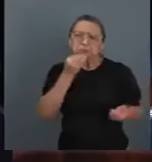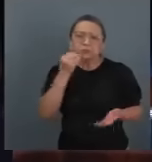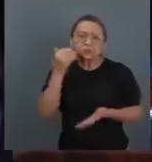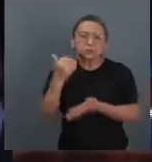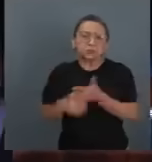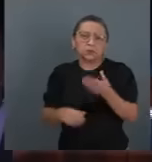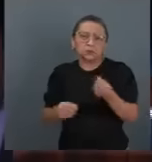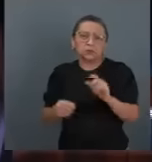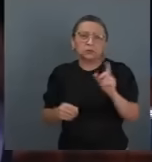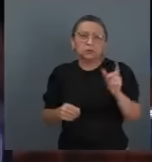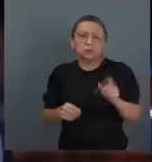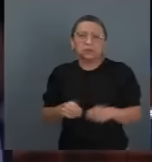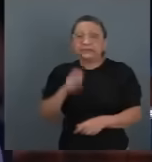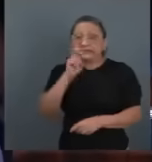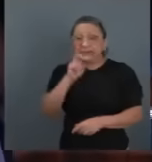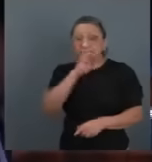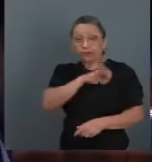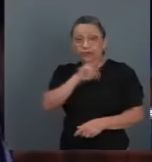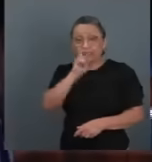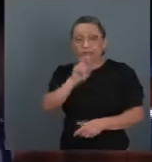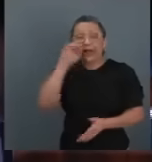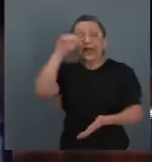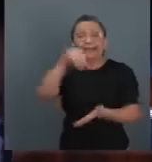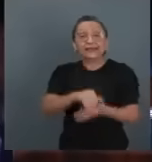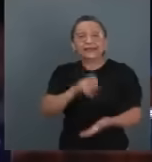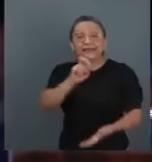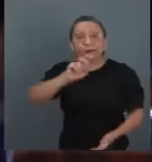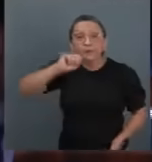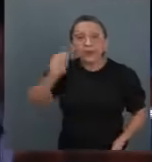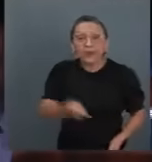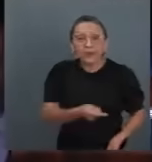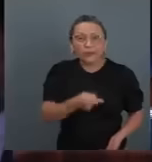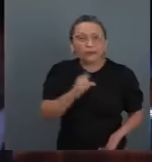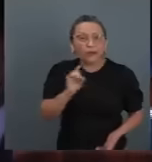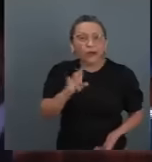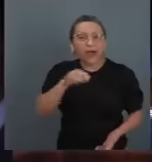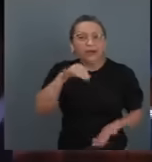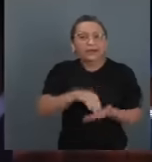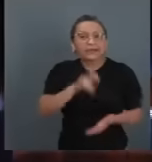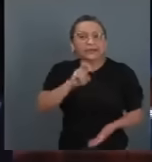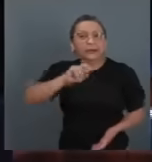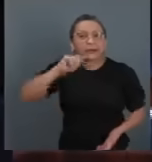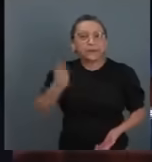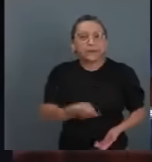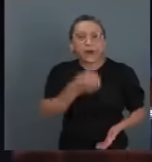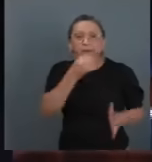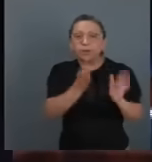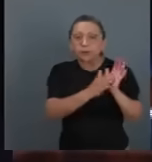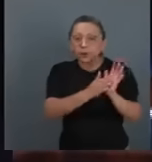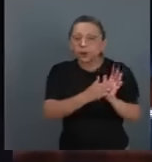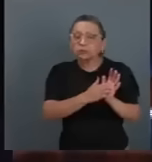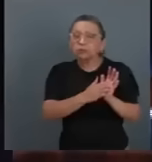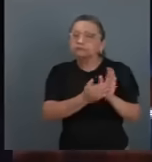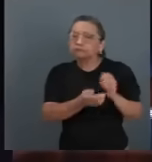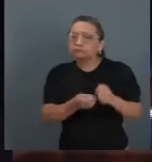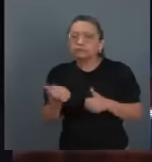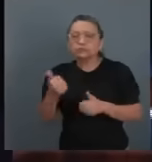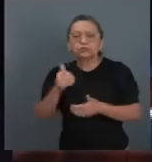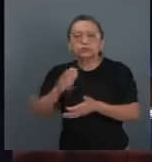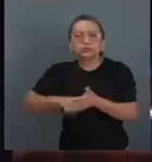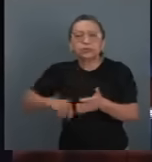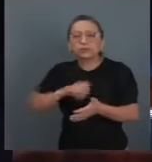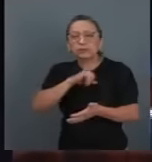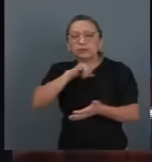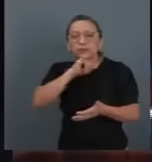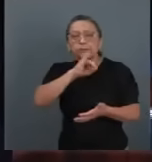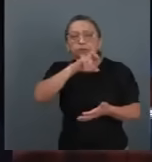não é 5 salários mínimos, é até 5 mil só. A proposta, faixa de isenção de imposto de renda para